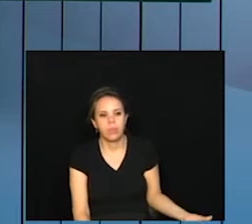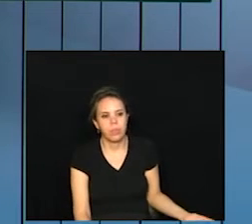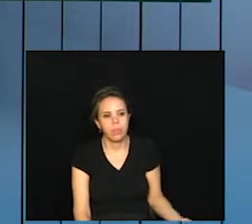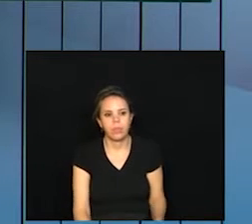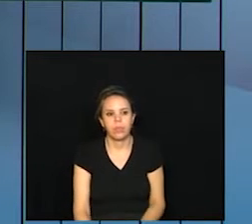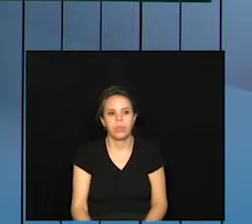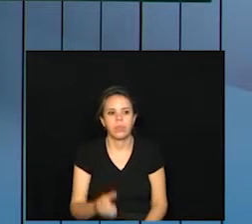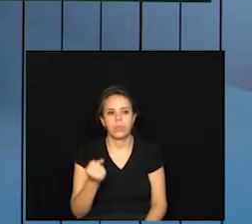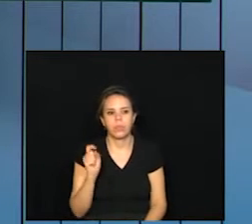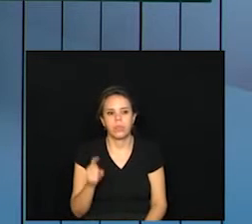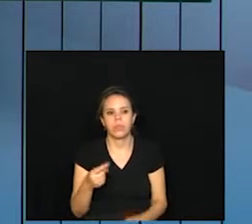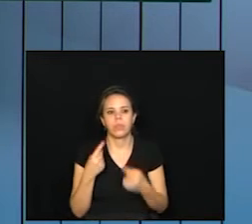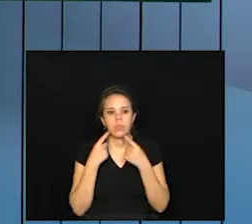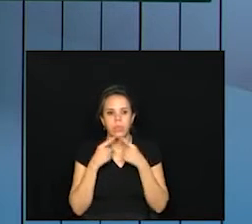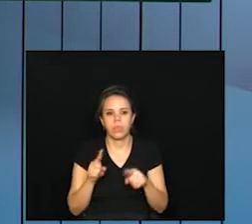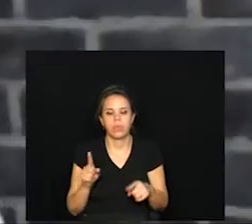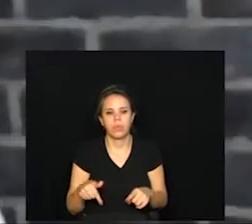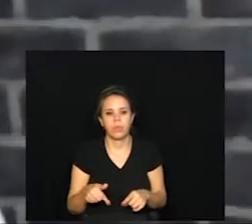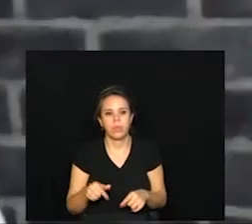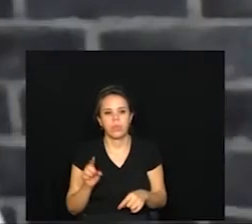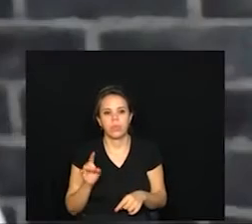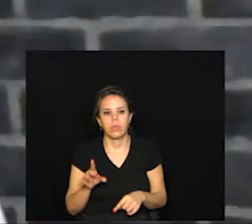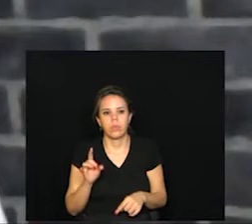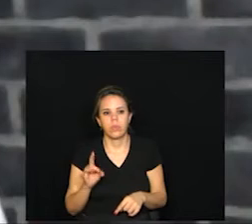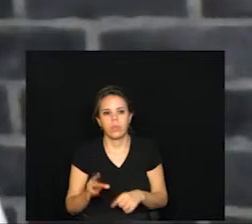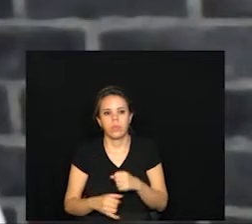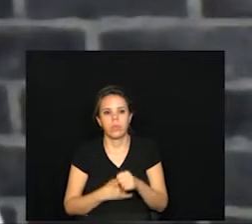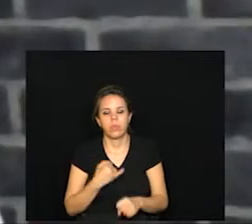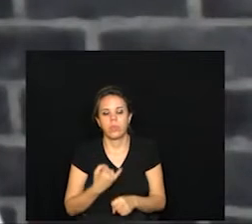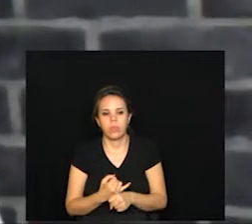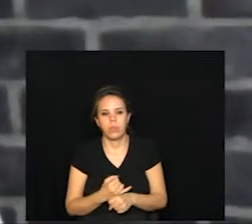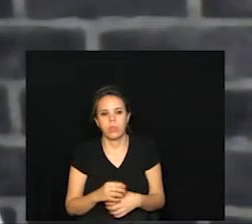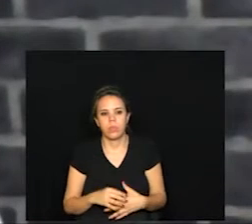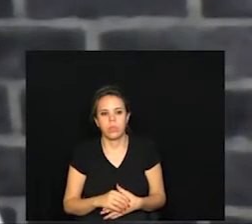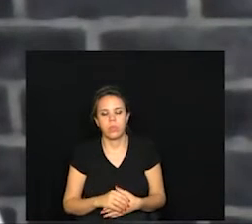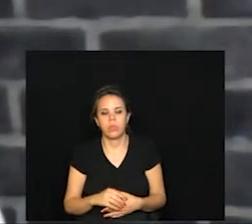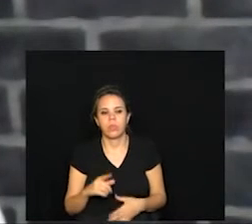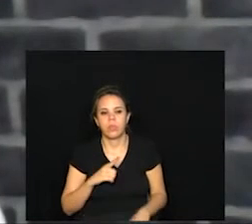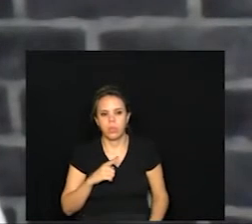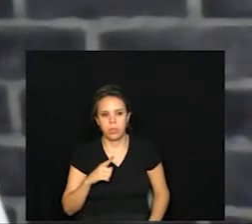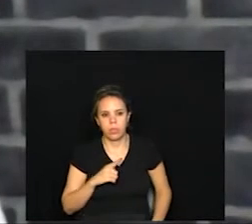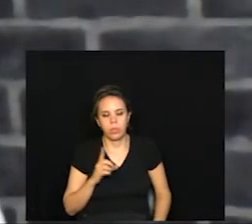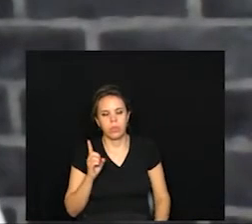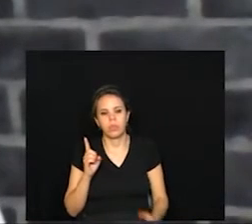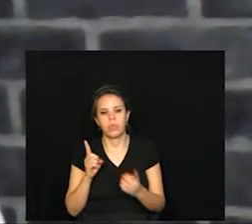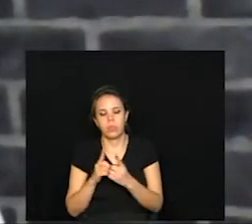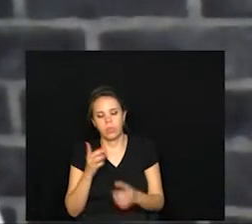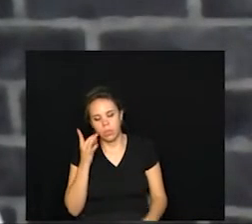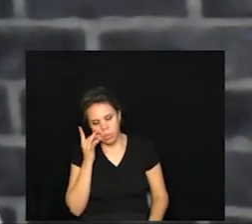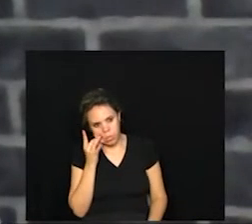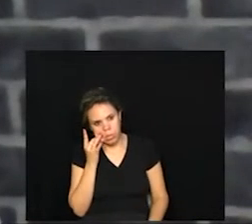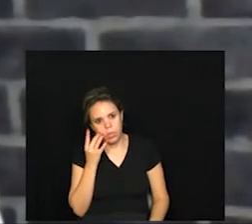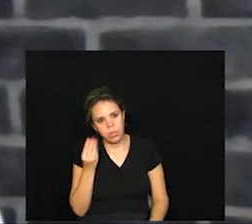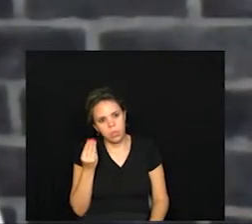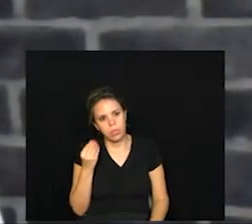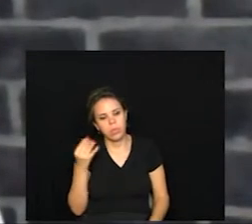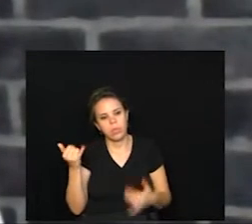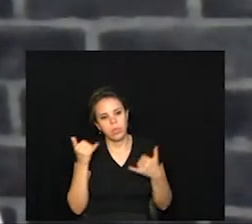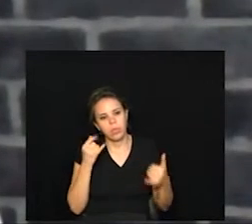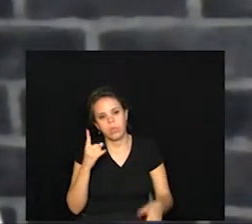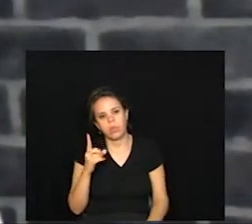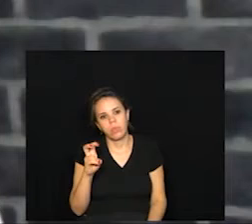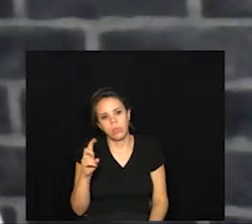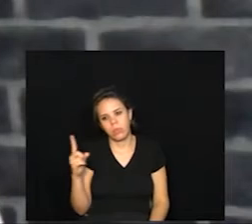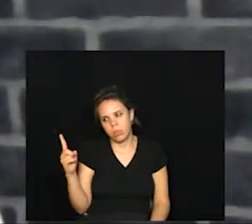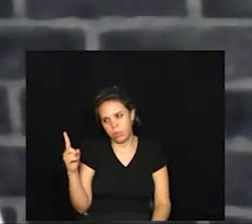Essas 8 mil reclamações ainda foram somente pela internet. Ainda nós temos o atendimento presencial e o telefone